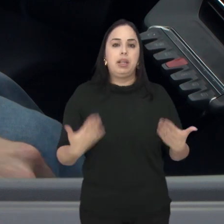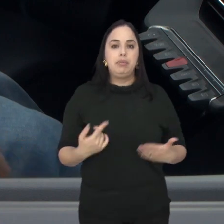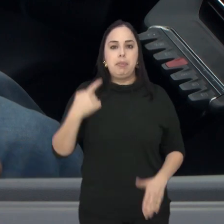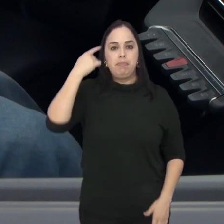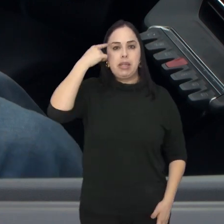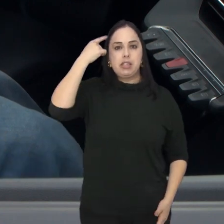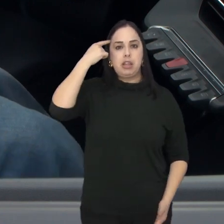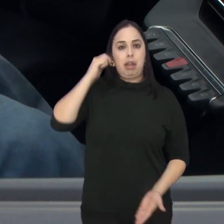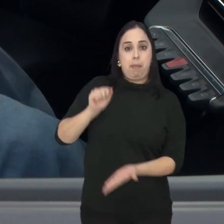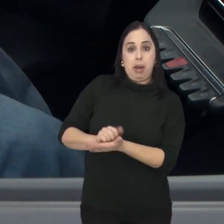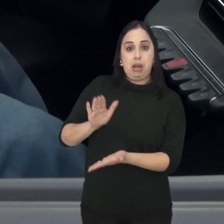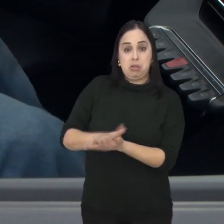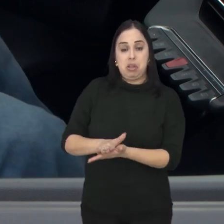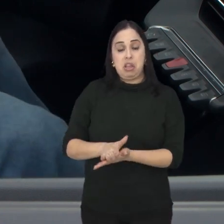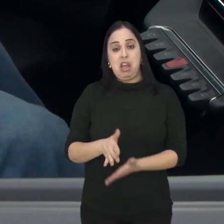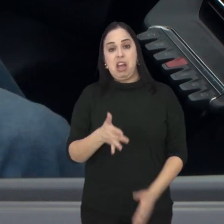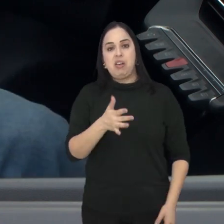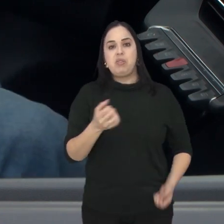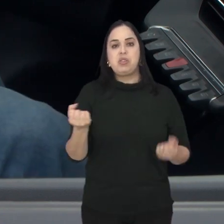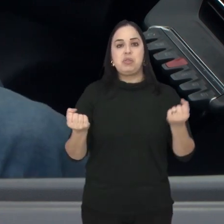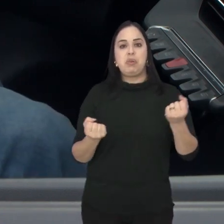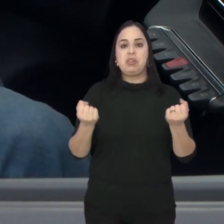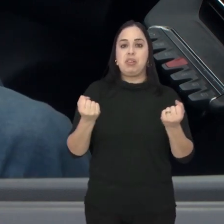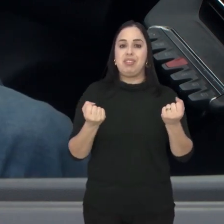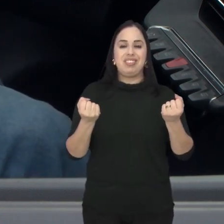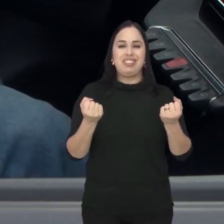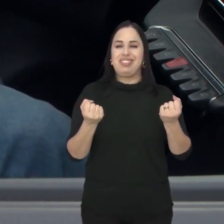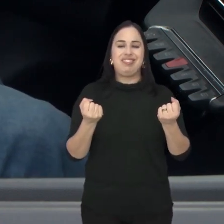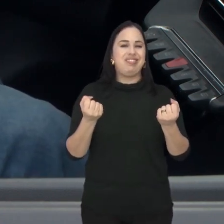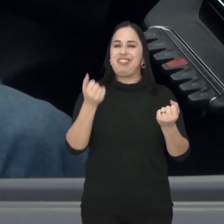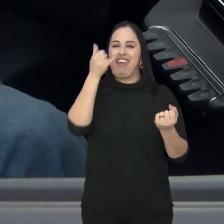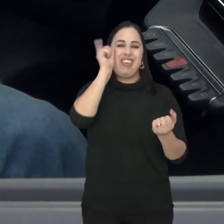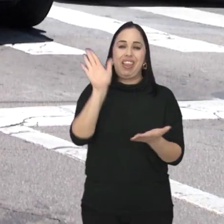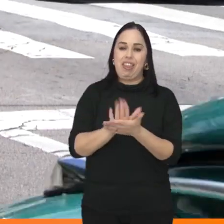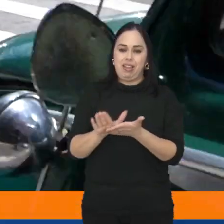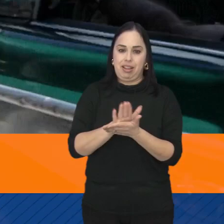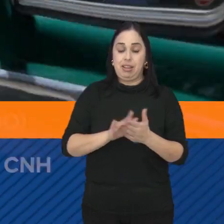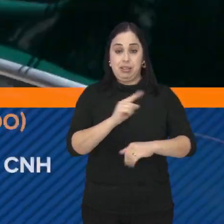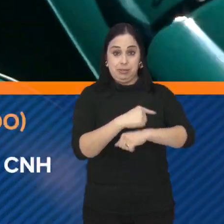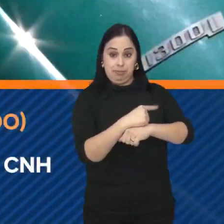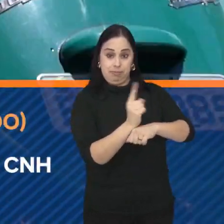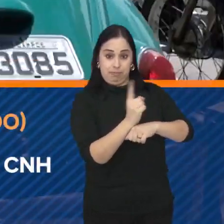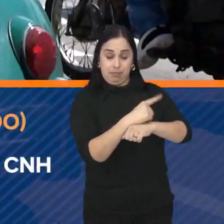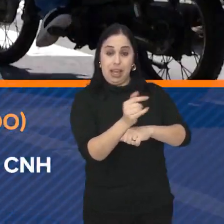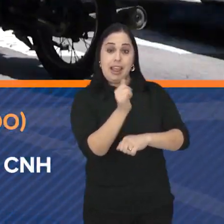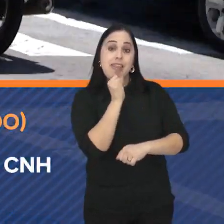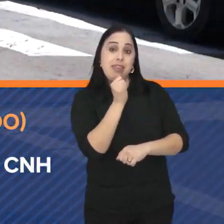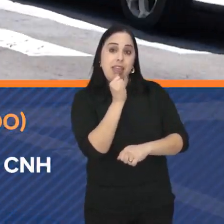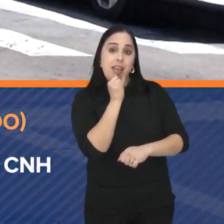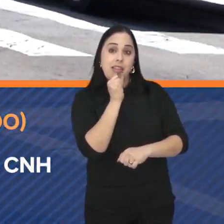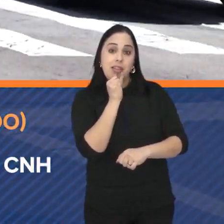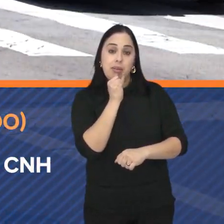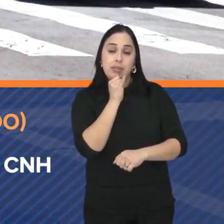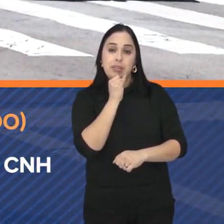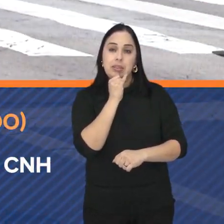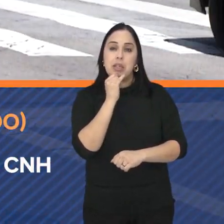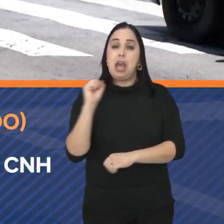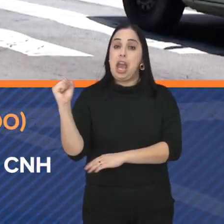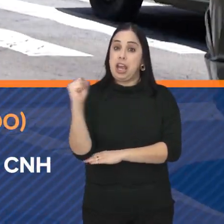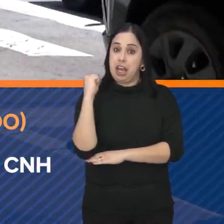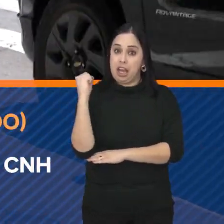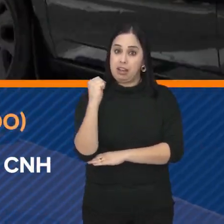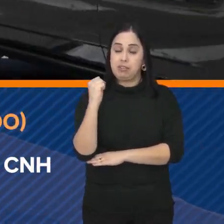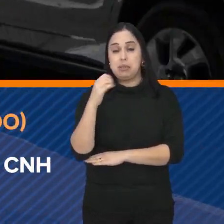no bolso e com penalidades, motoristas têm evitado infrações. Exceder o limite de velocidade, por exemplo, é uma